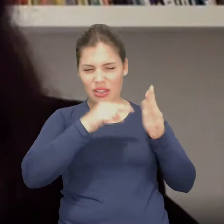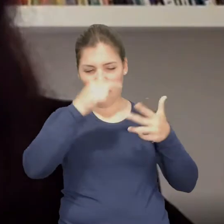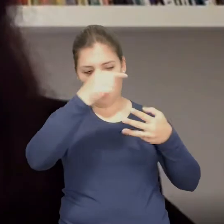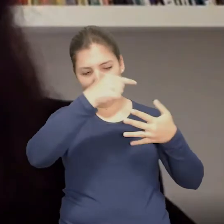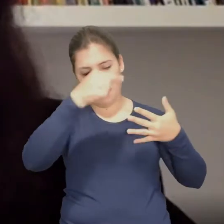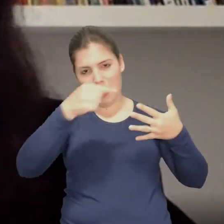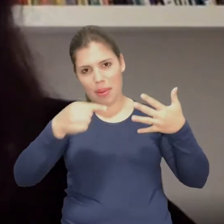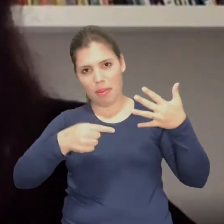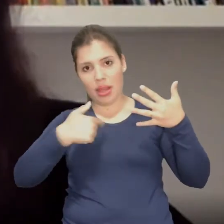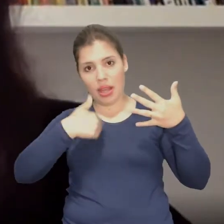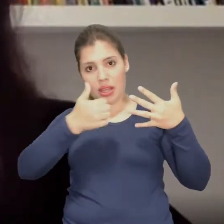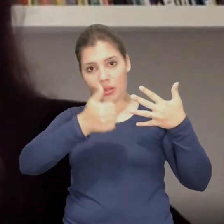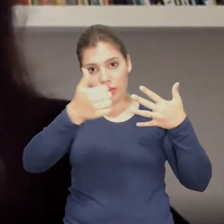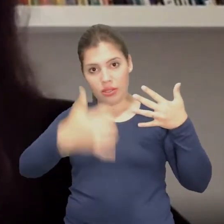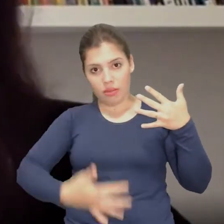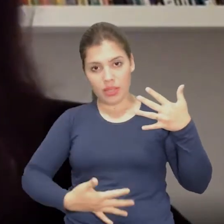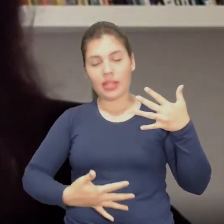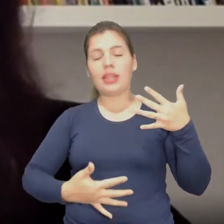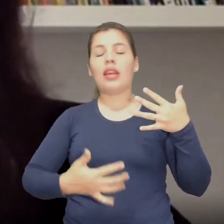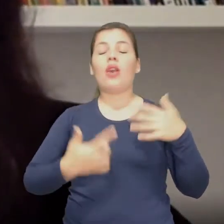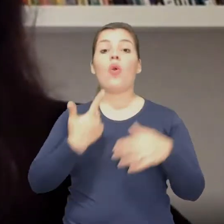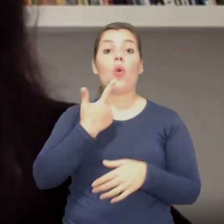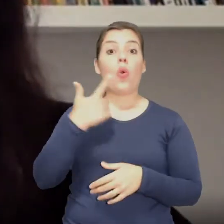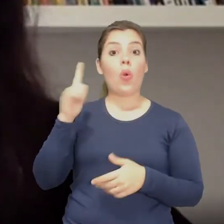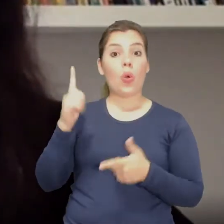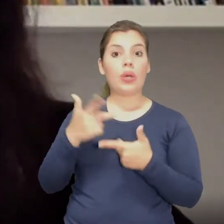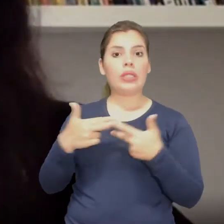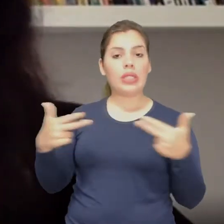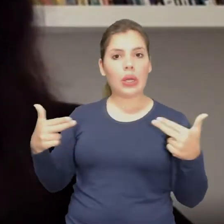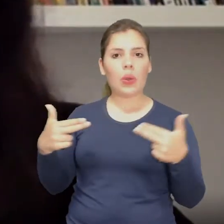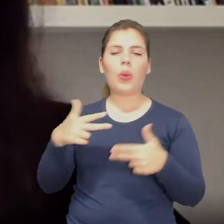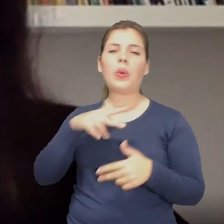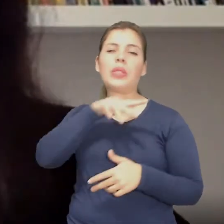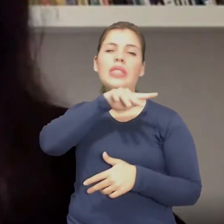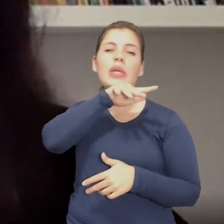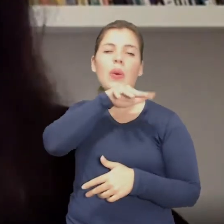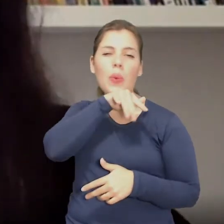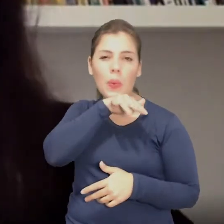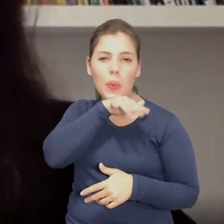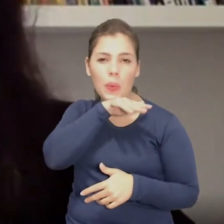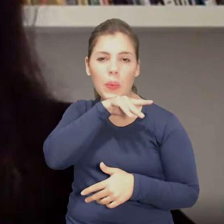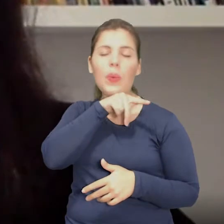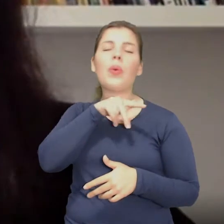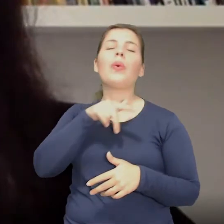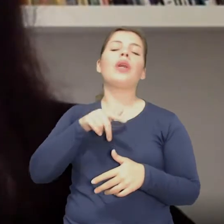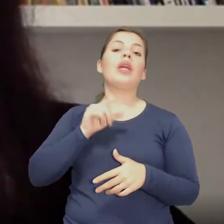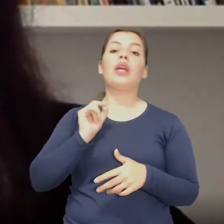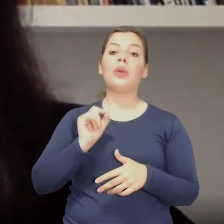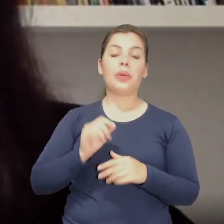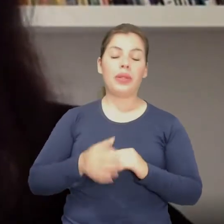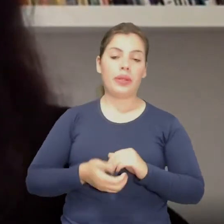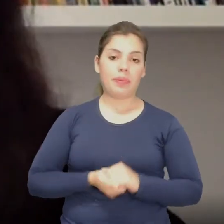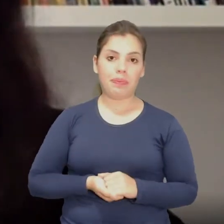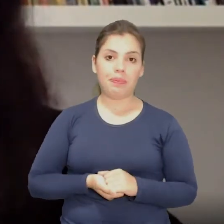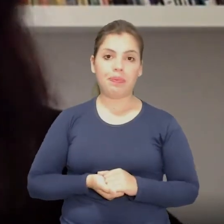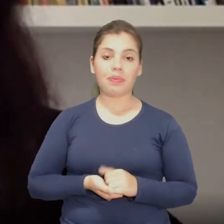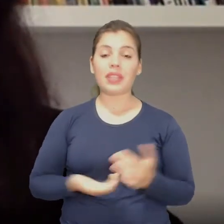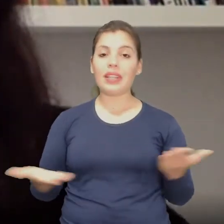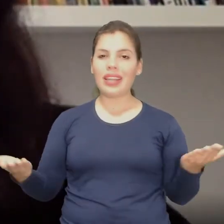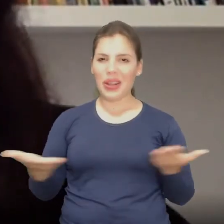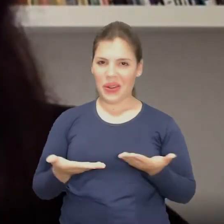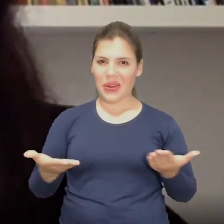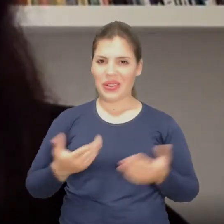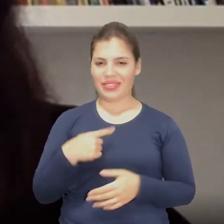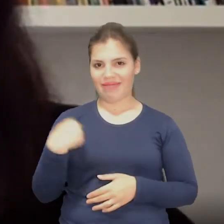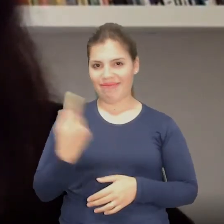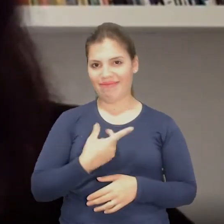descrevendo, eu acho que uma coisa que é muito, no mínimo, curiosa, é o seguinte, assim, a gente está vivendo